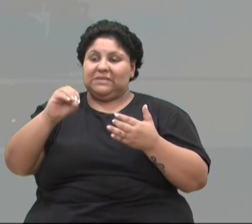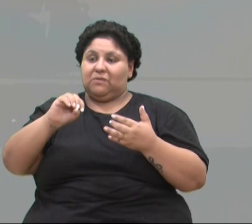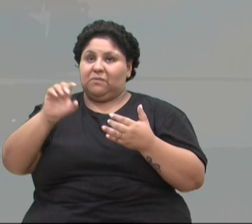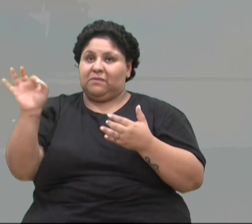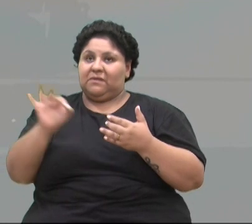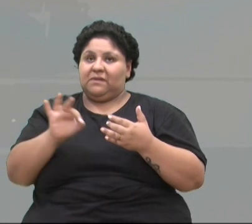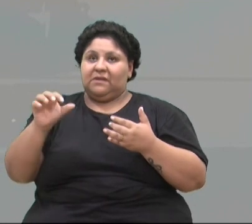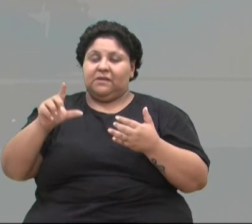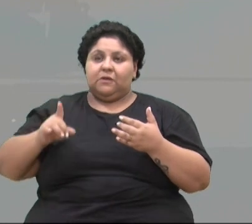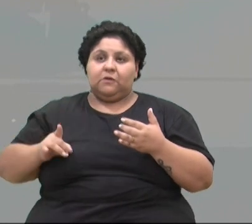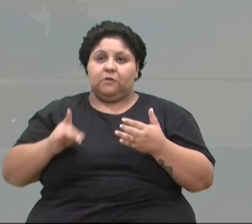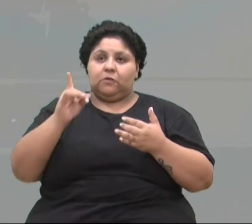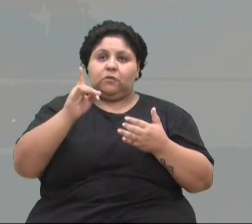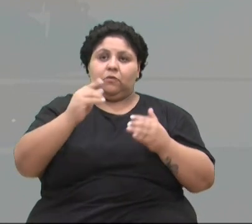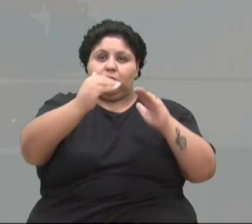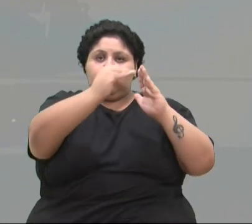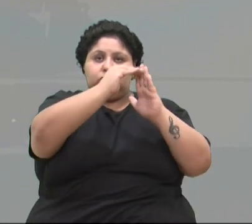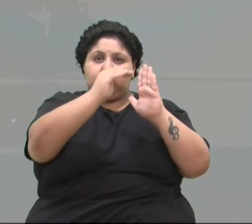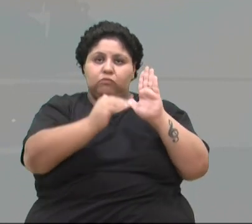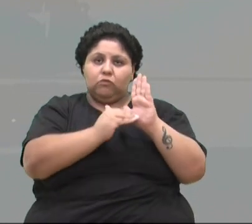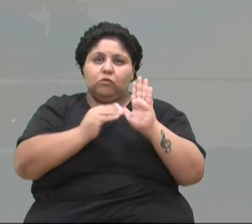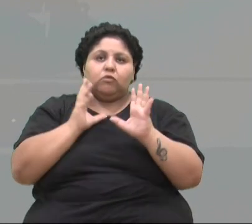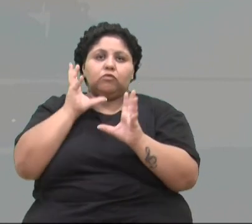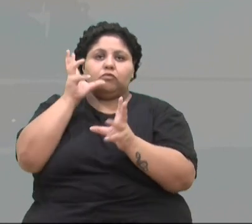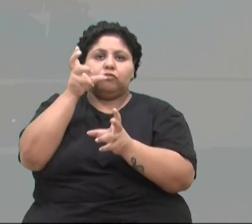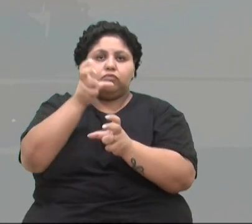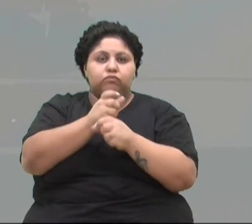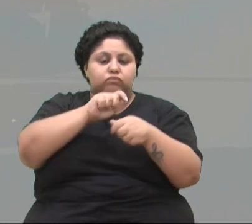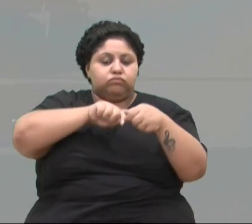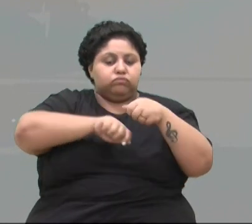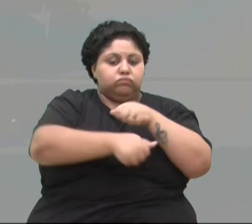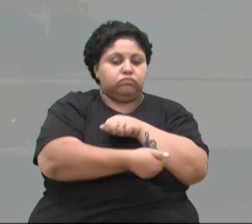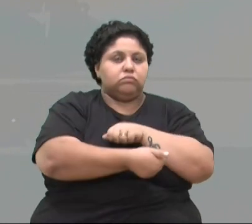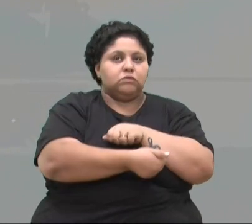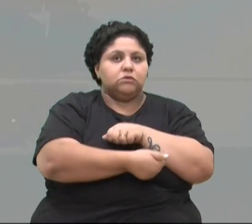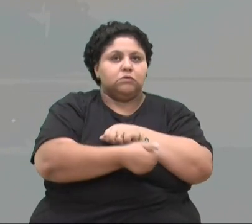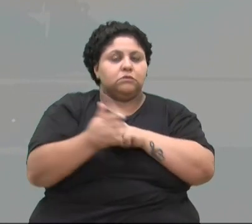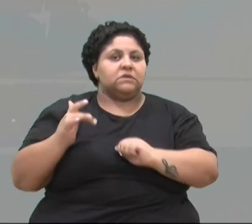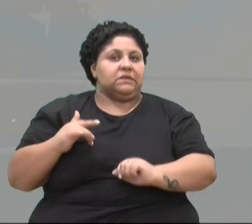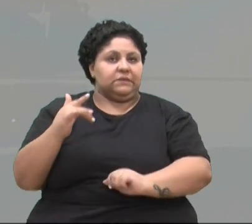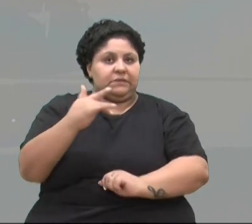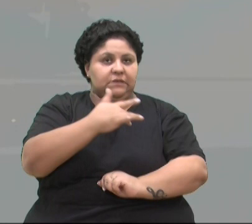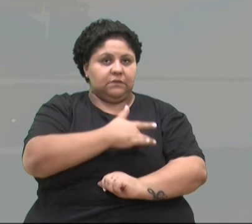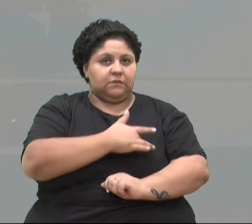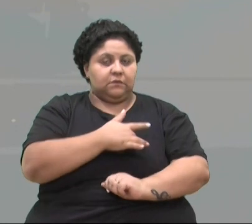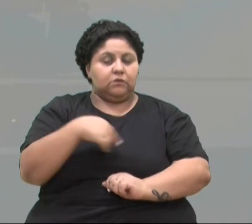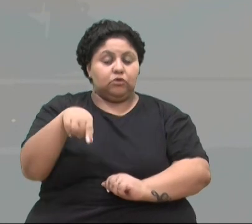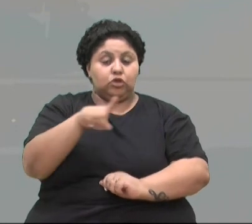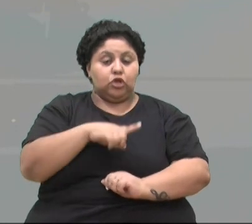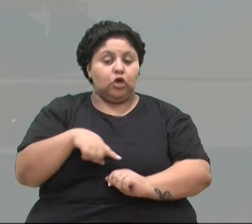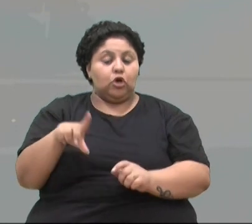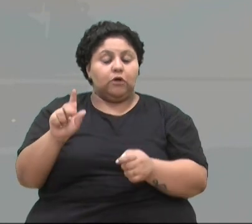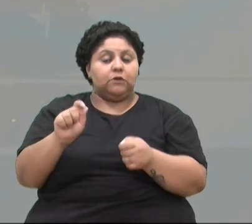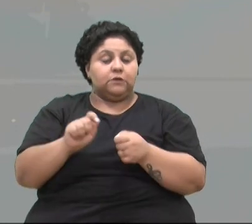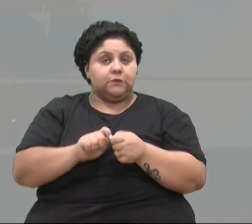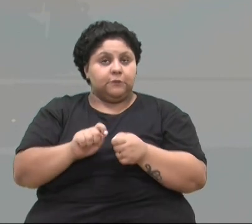tem no último quadro aqui embaixo o total de recursos aplicados em saúde. Nós tivemos